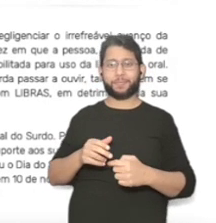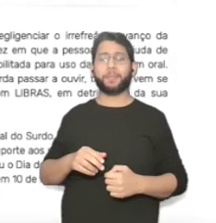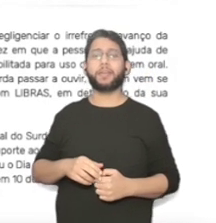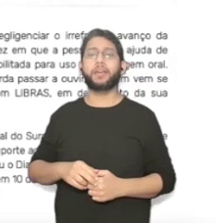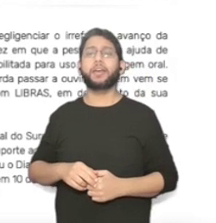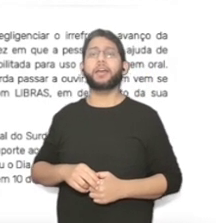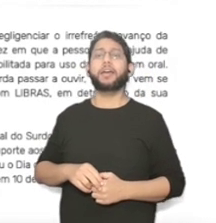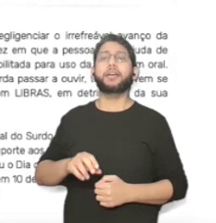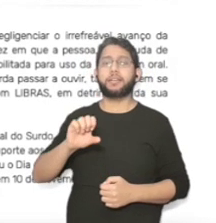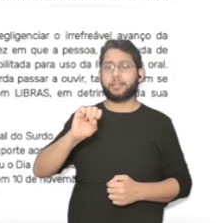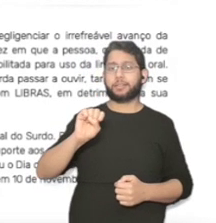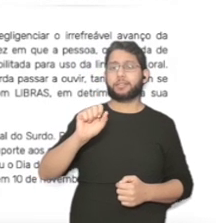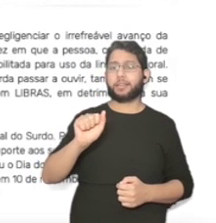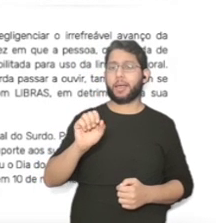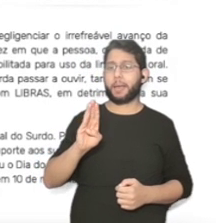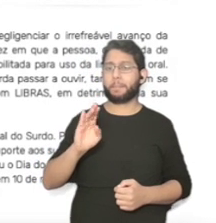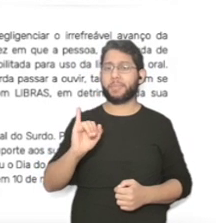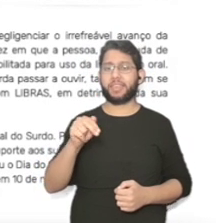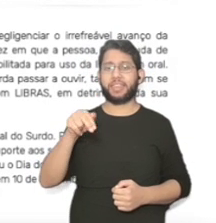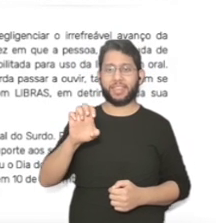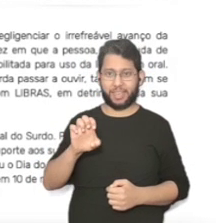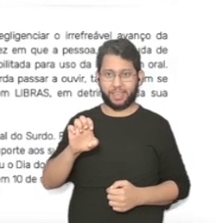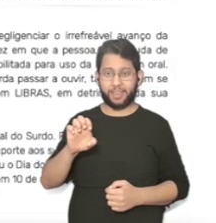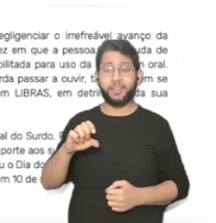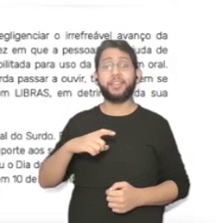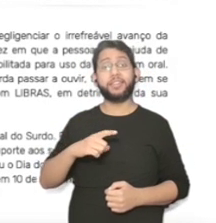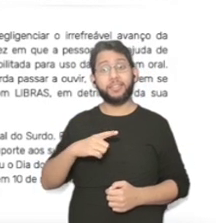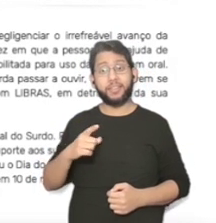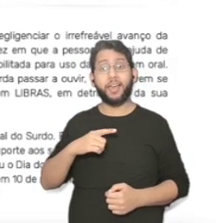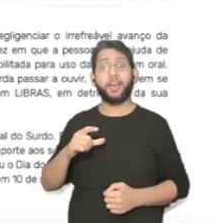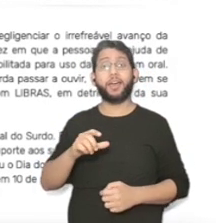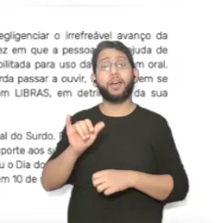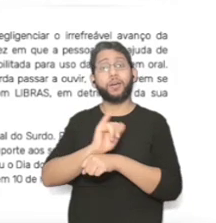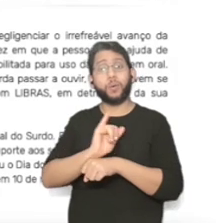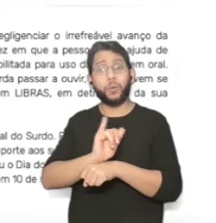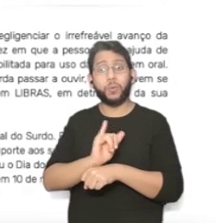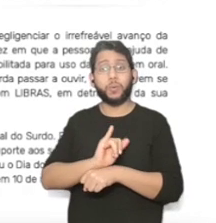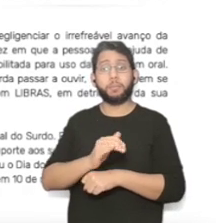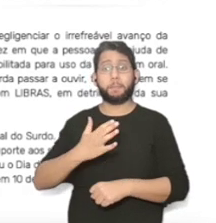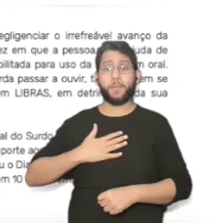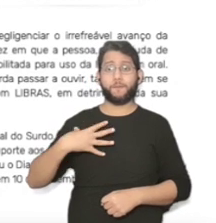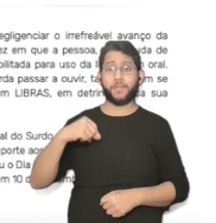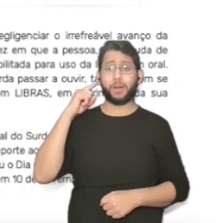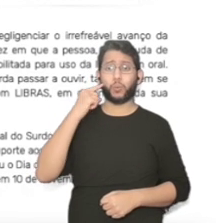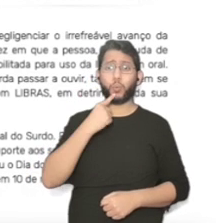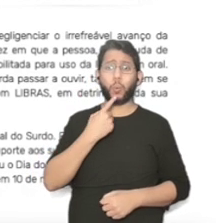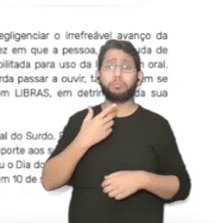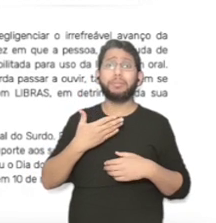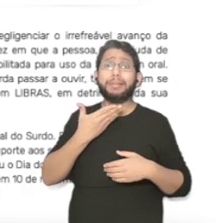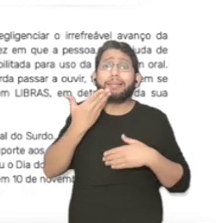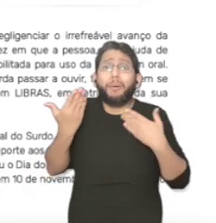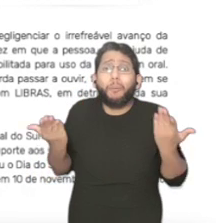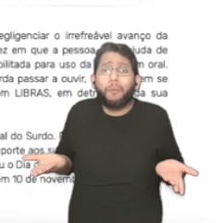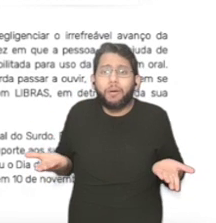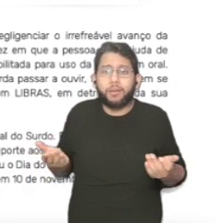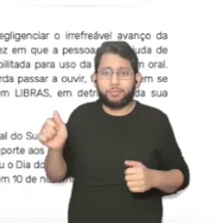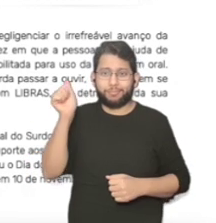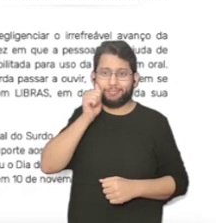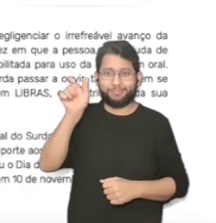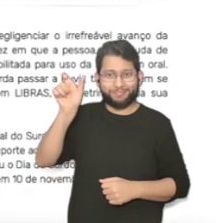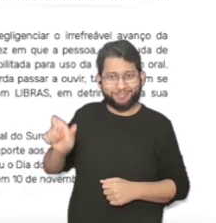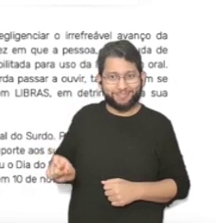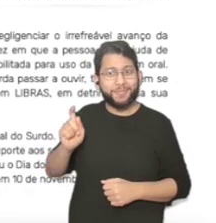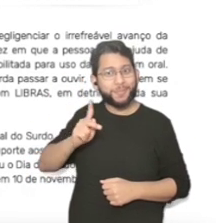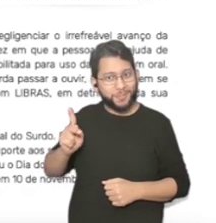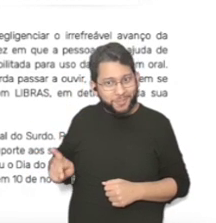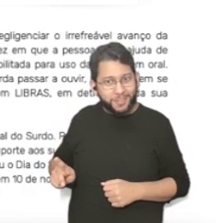Meu Filho é Surdo e Agora, da Sabine Chad. Eu vou deixar aqui no card também para vocês, que é para vocês assistirem, porque